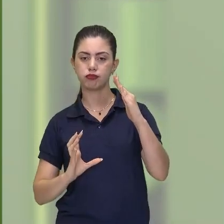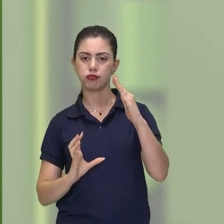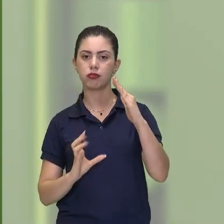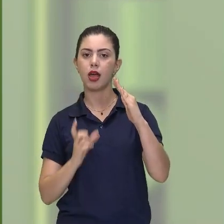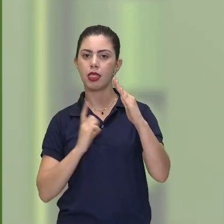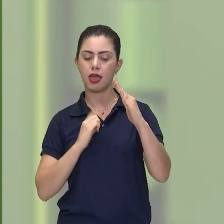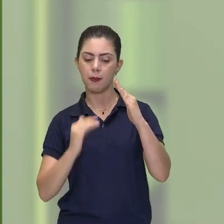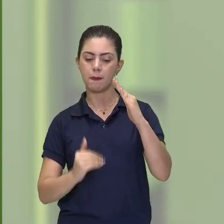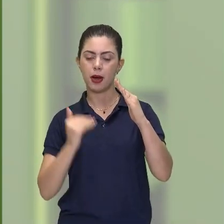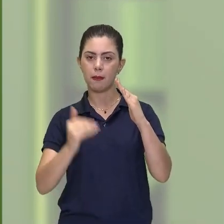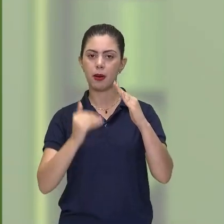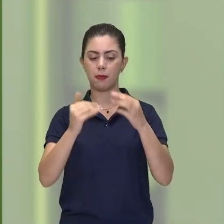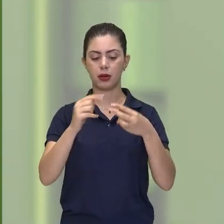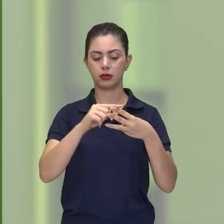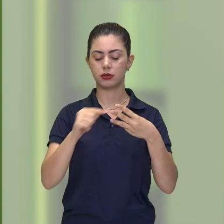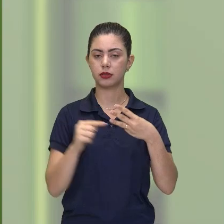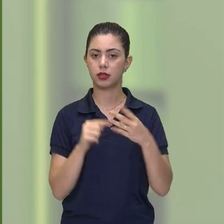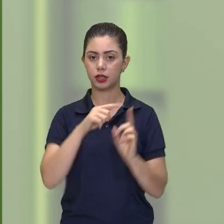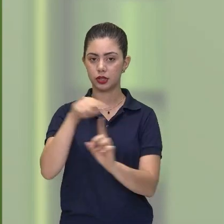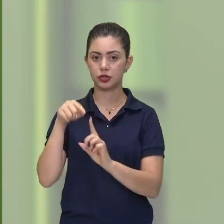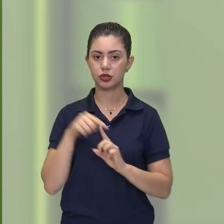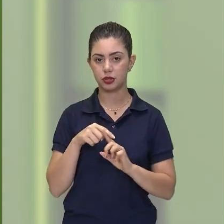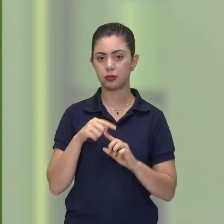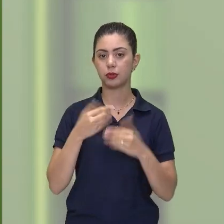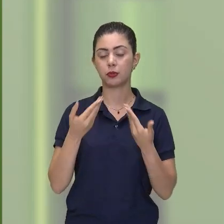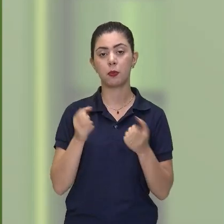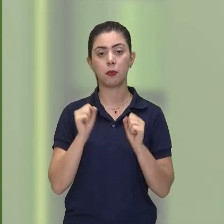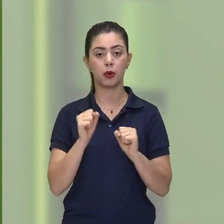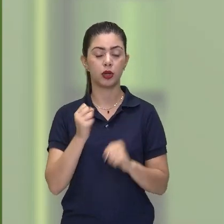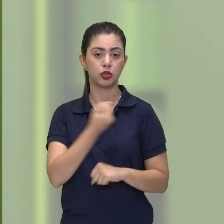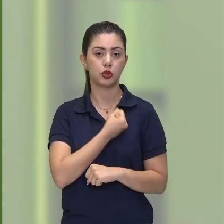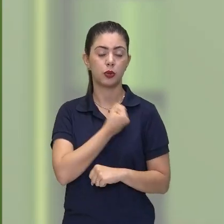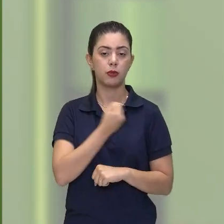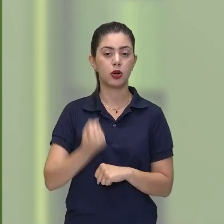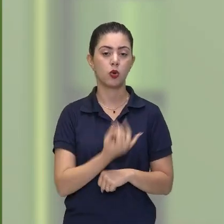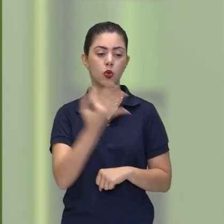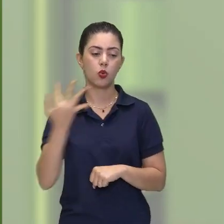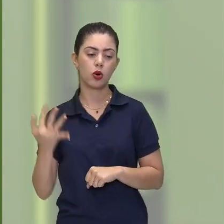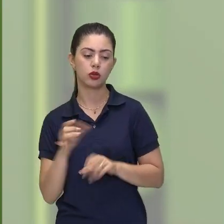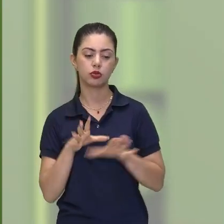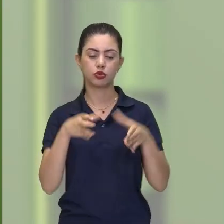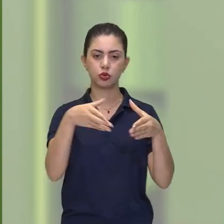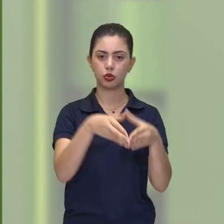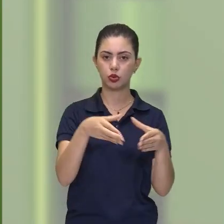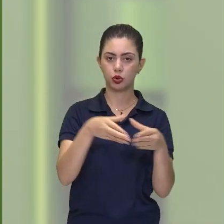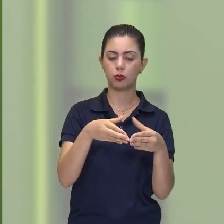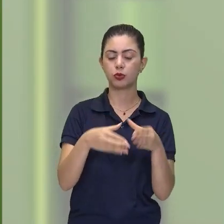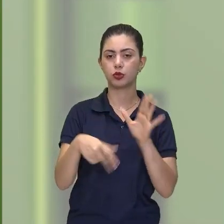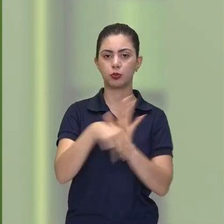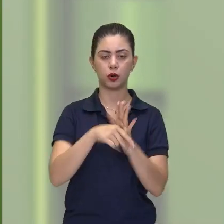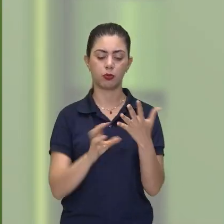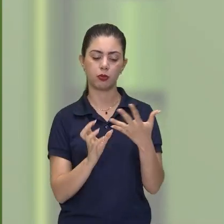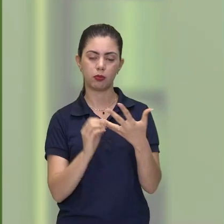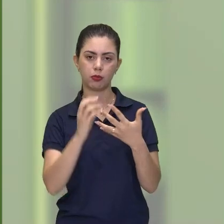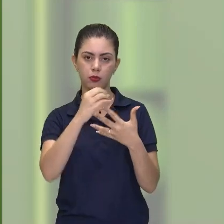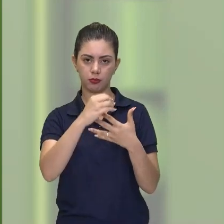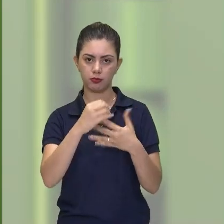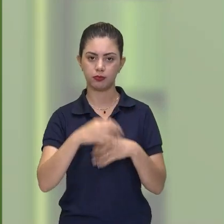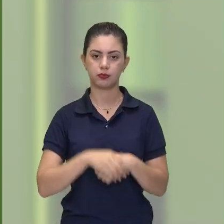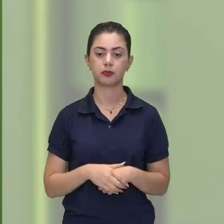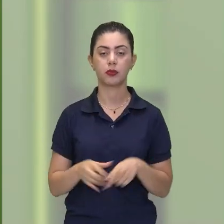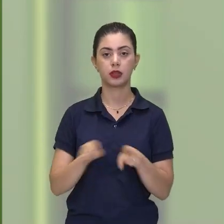ser de 3 tipos. Né, pode ser através de números, a quantidade de espécies ali daquela cadeia alimentar, através